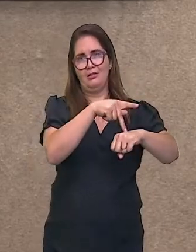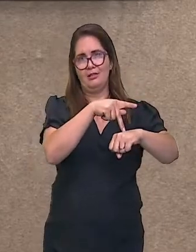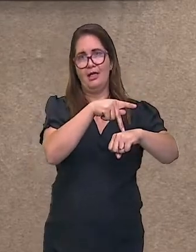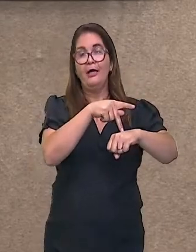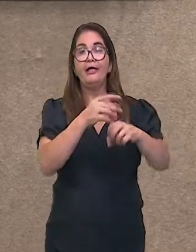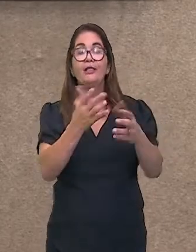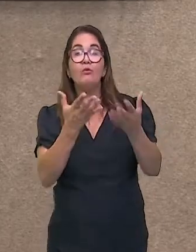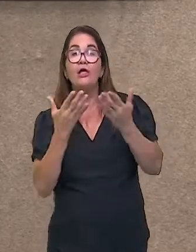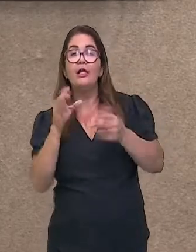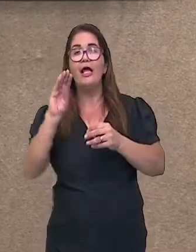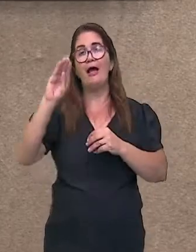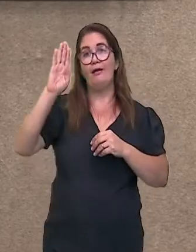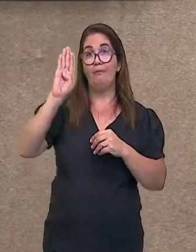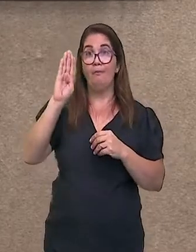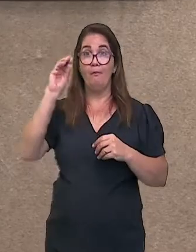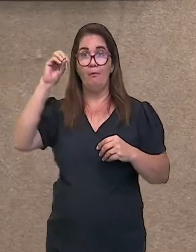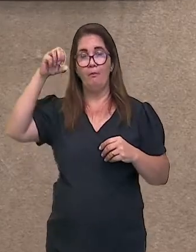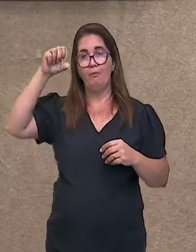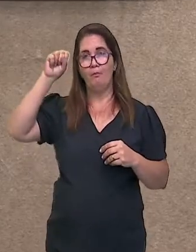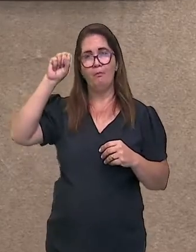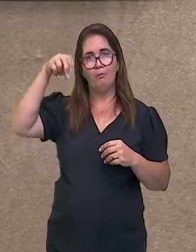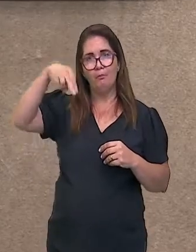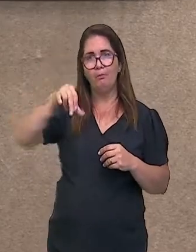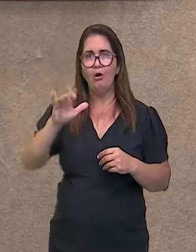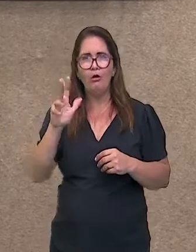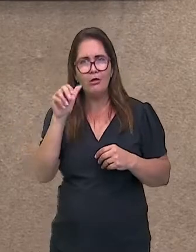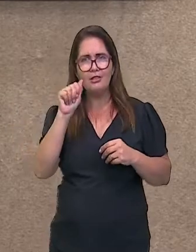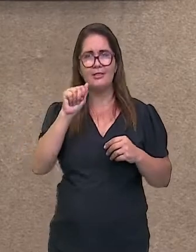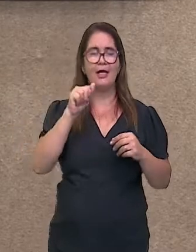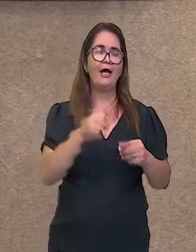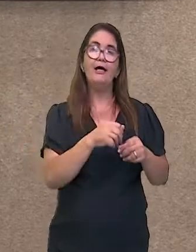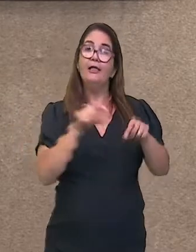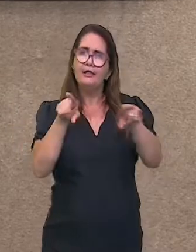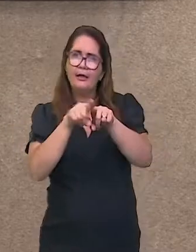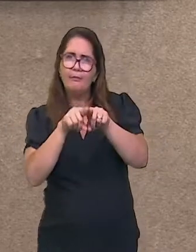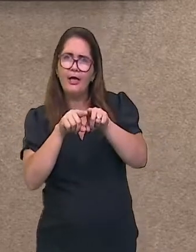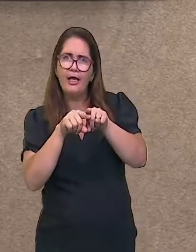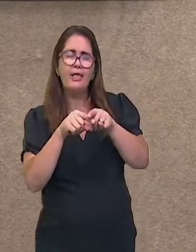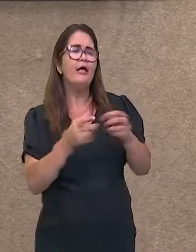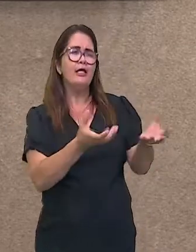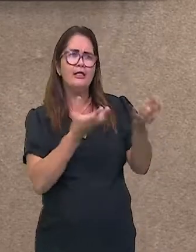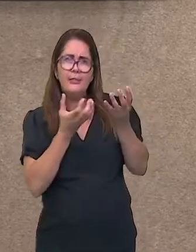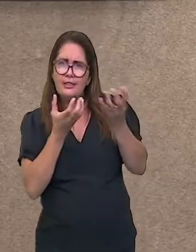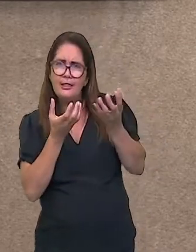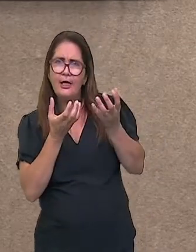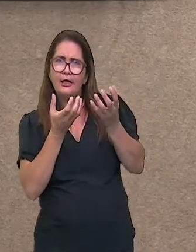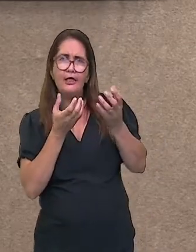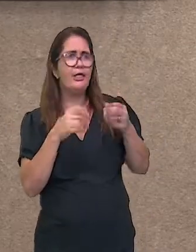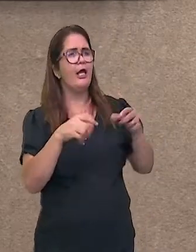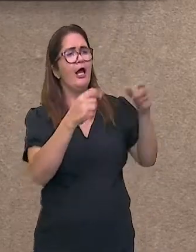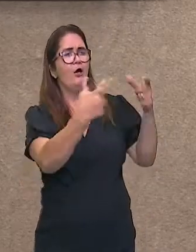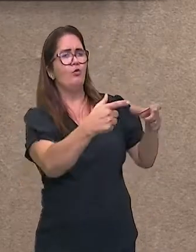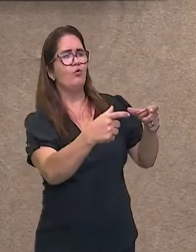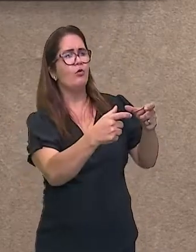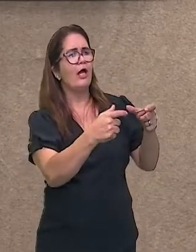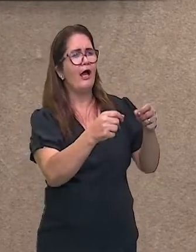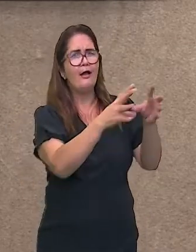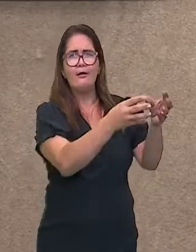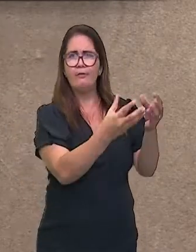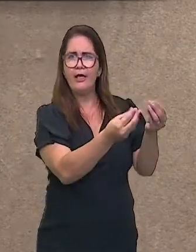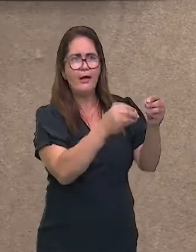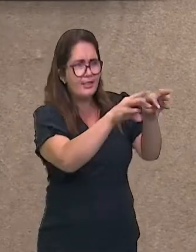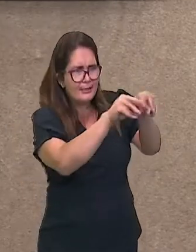Bósnia ao seu território. Esse movimento nacionalista de sérvios era apoiado pela Rússia por meio